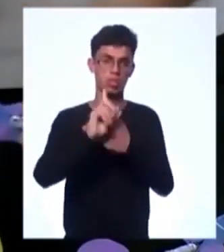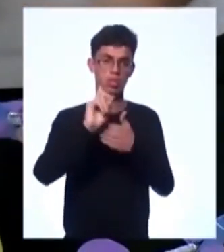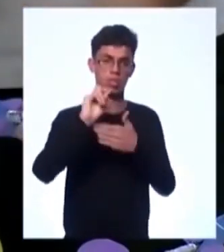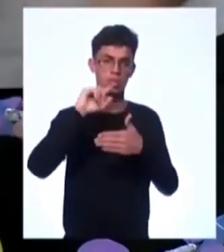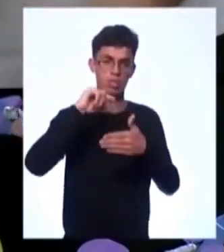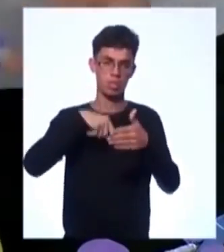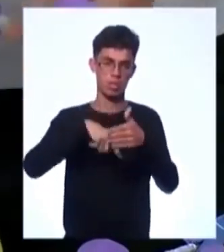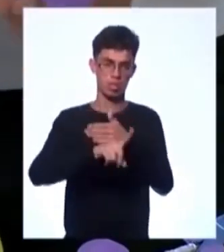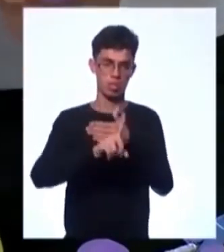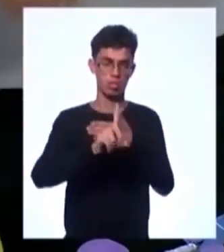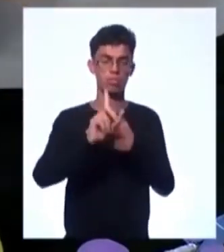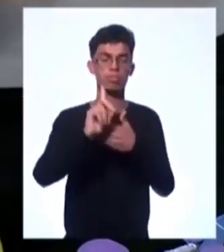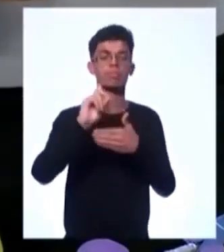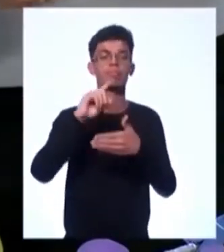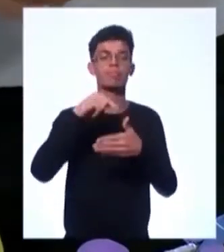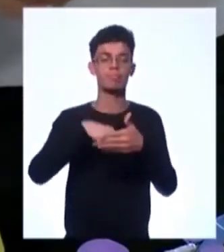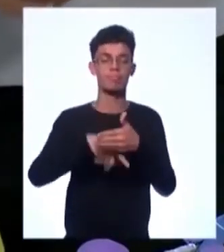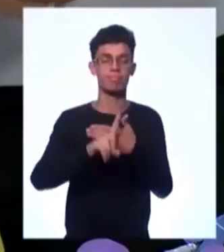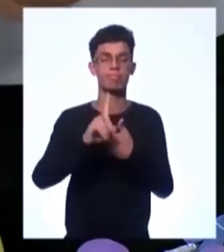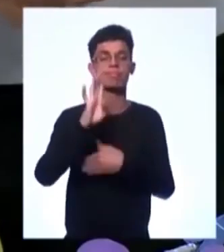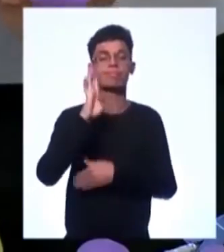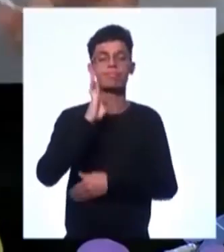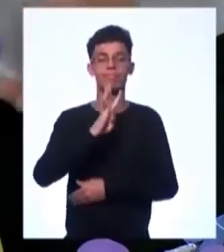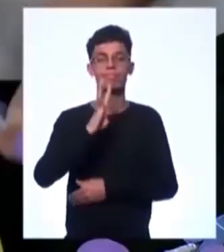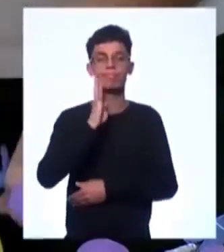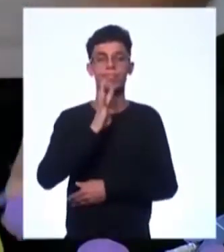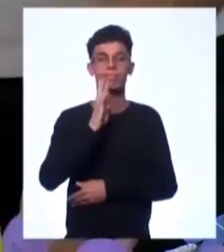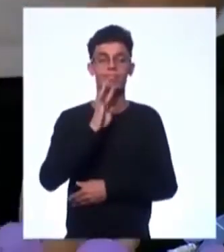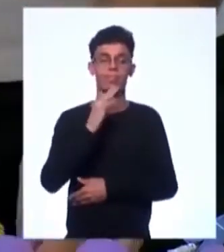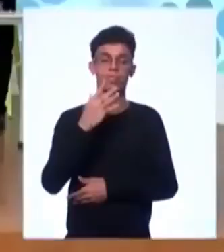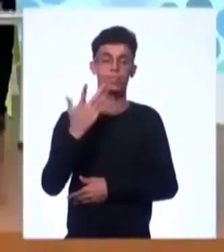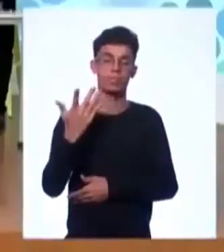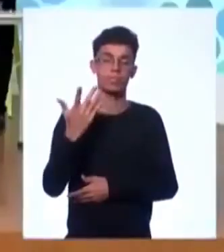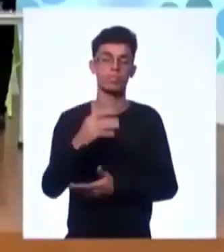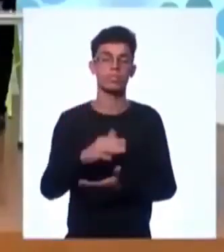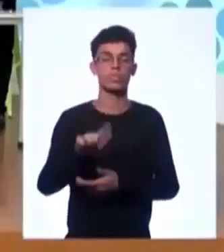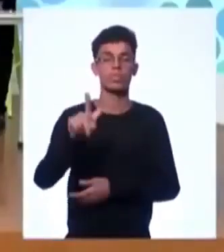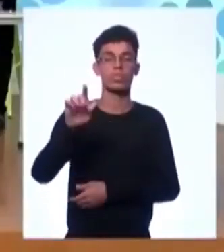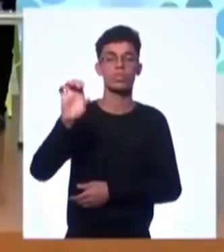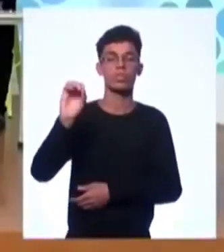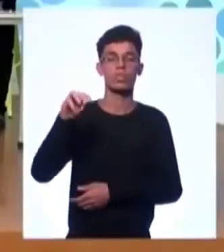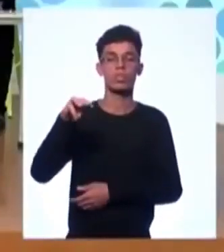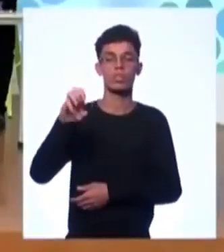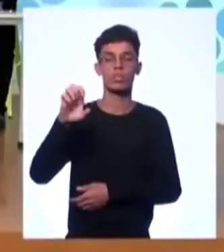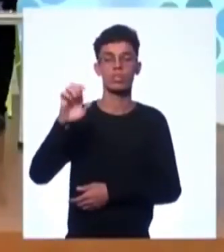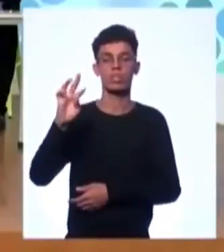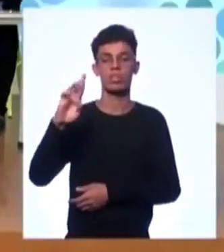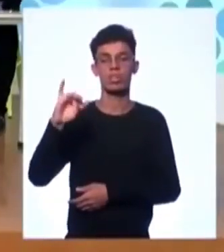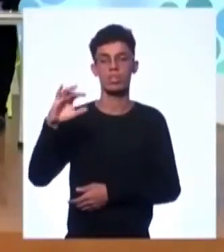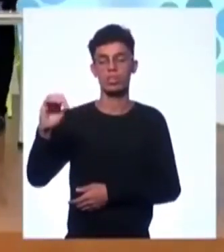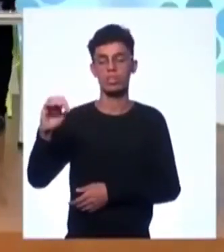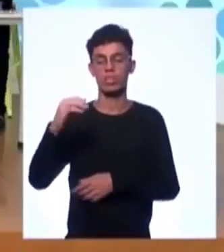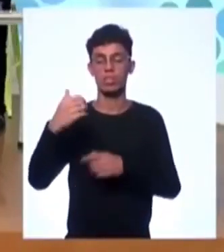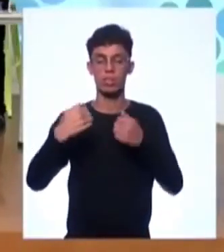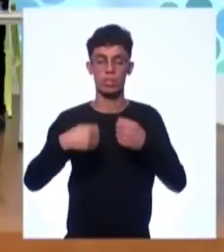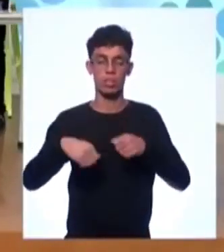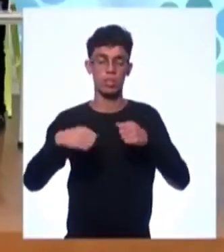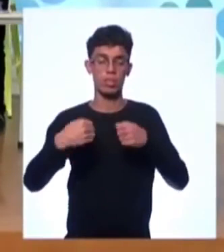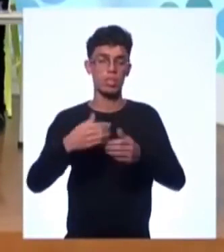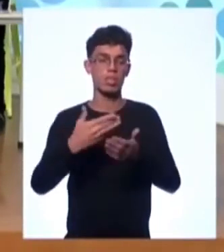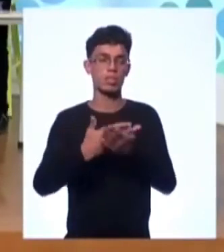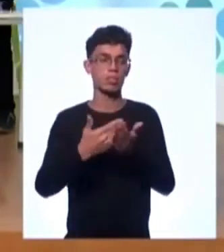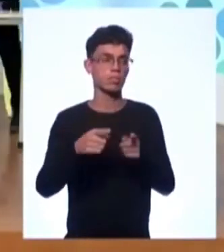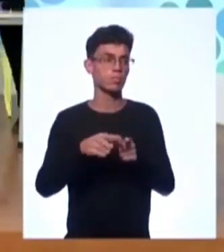saindo do plano. Legal. Certo? Então, é esse recurso geométrico aí que a gente vai precisar dele aqui ao longo da aula,